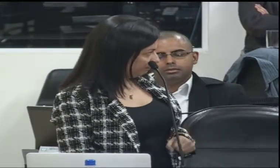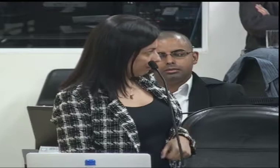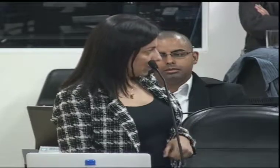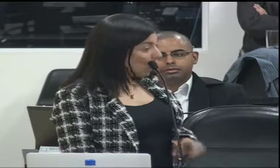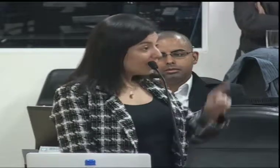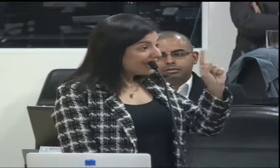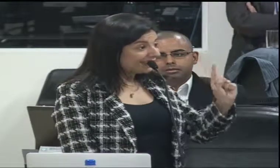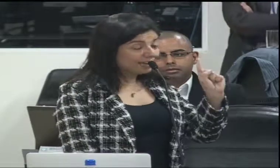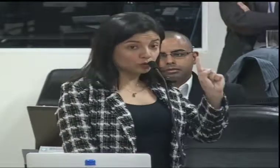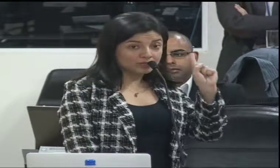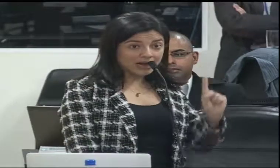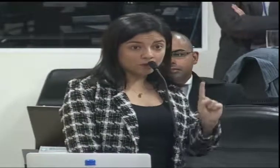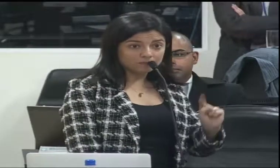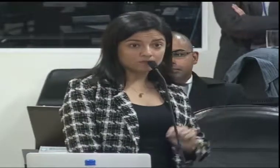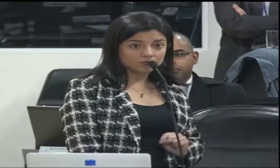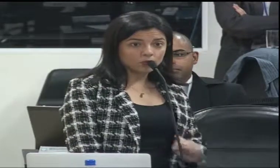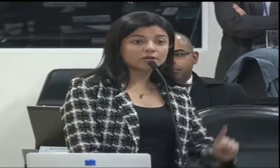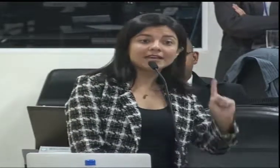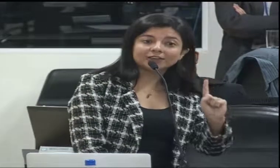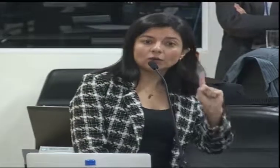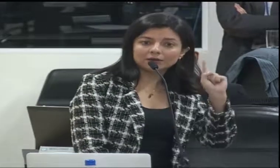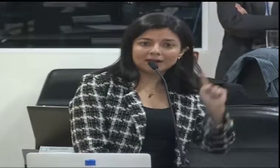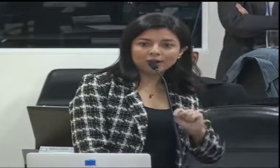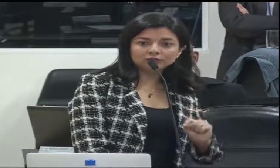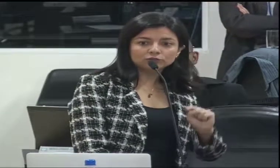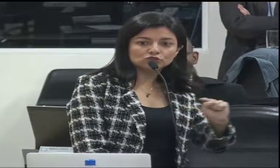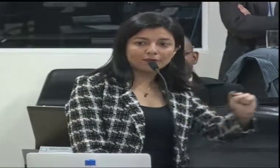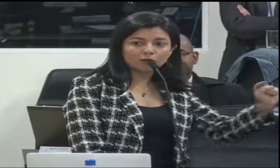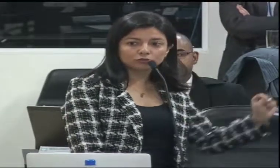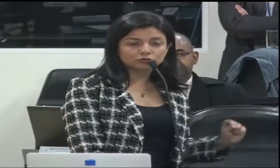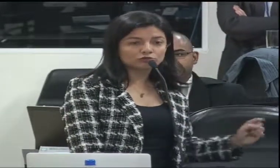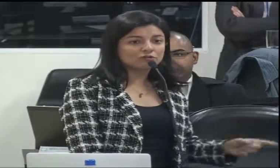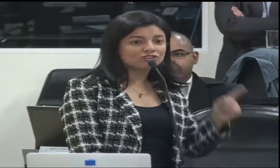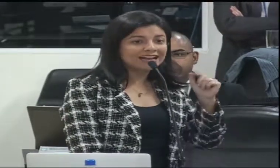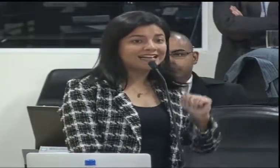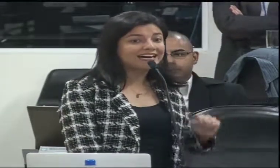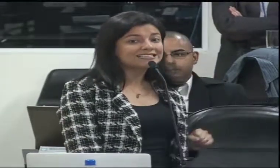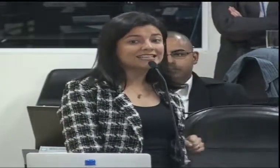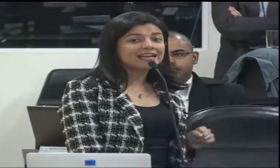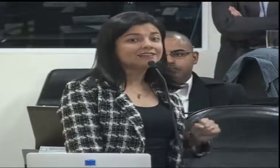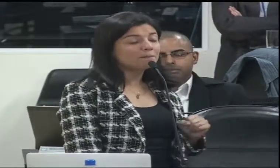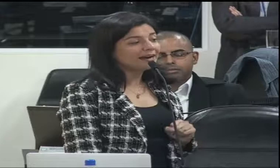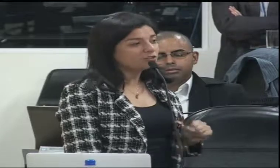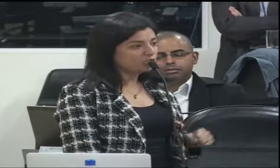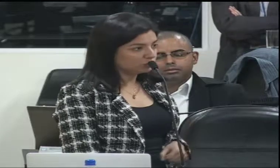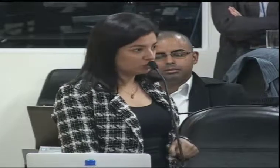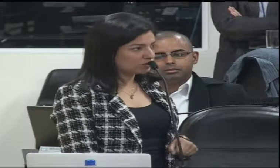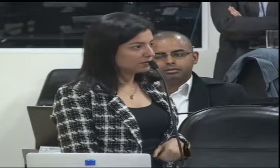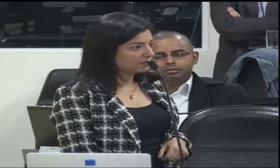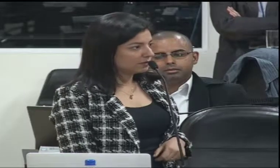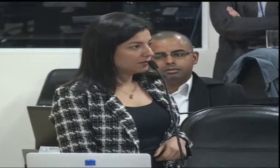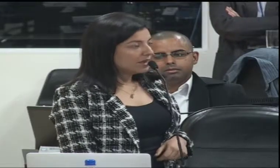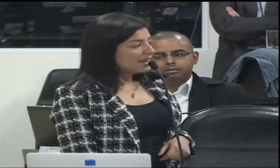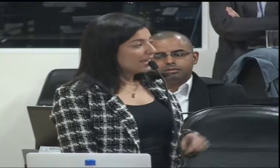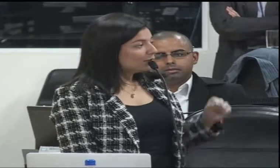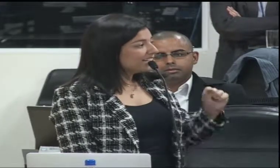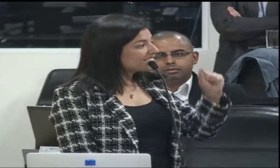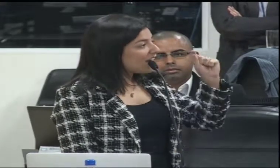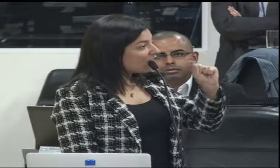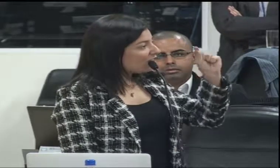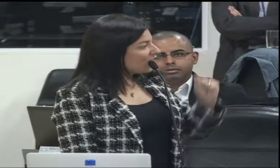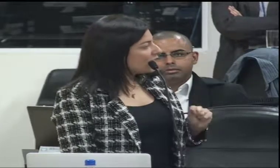executivo, o que é natural, o que é normal dentro de uma construção de aliança entre partidos.